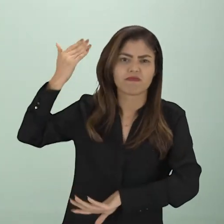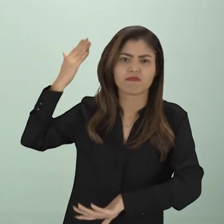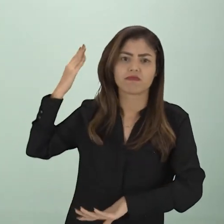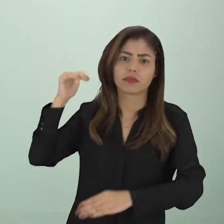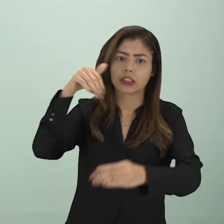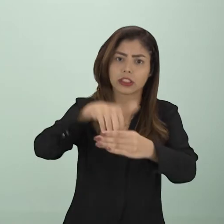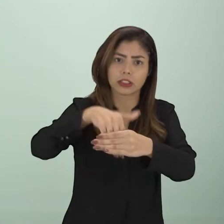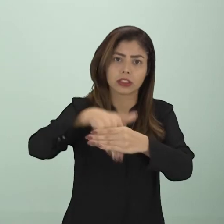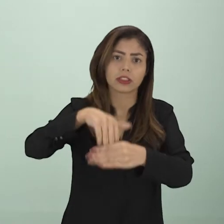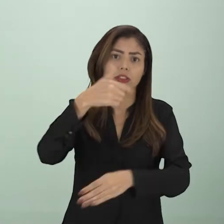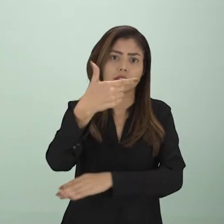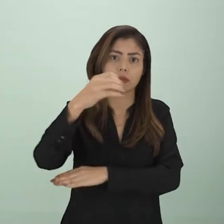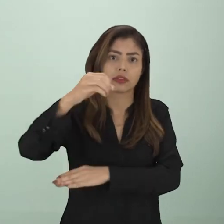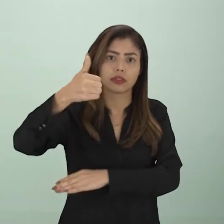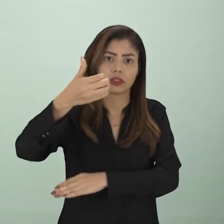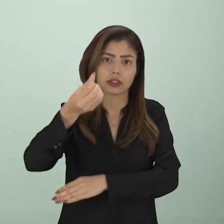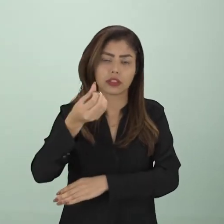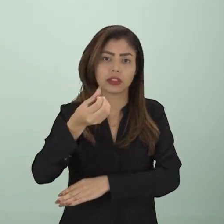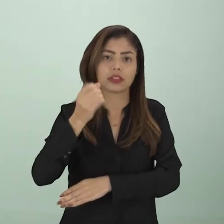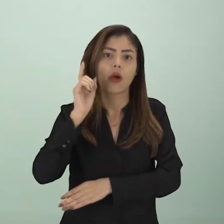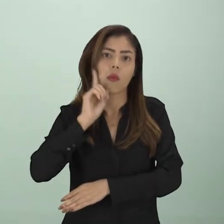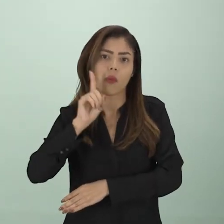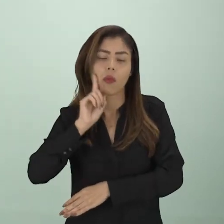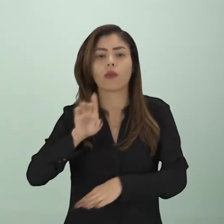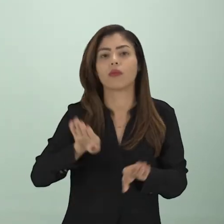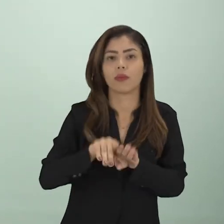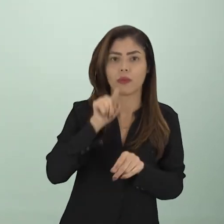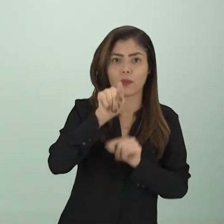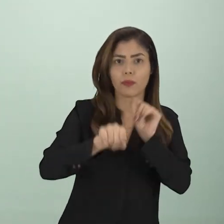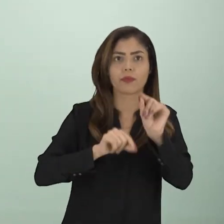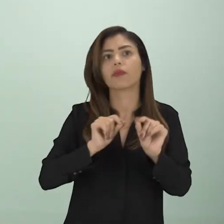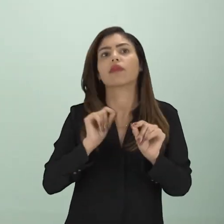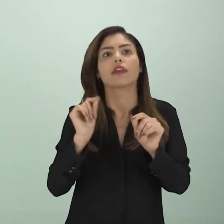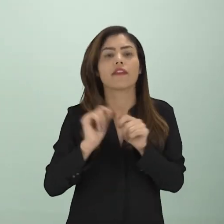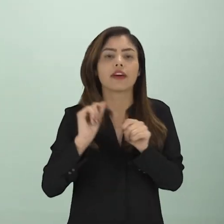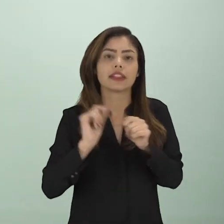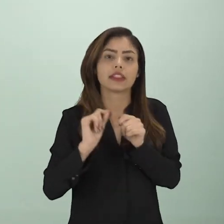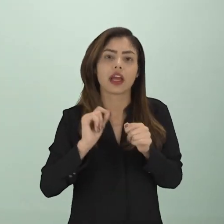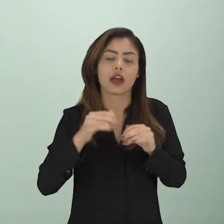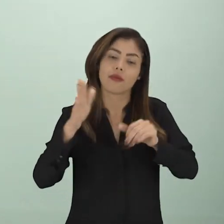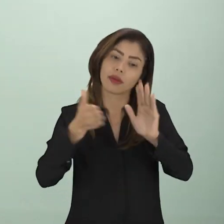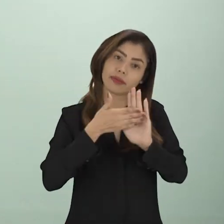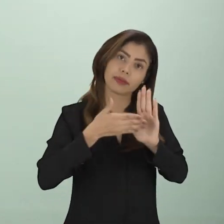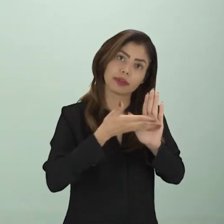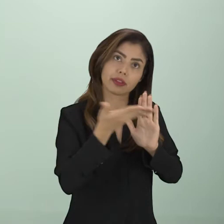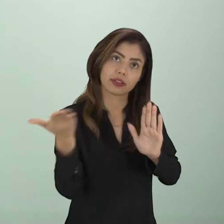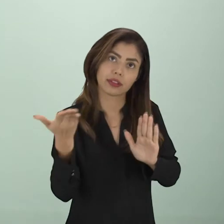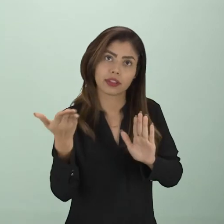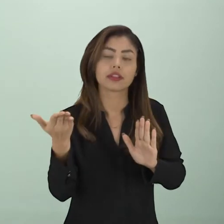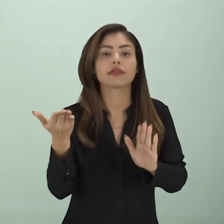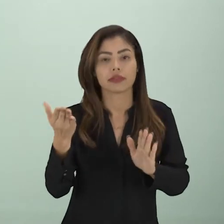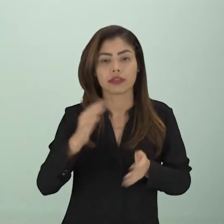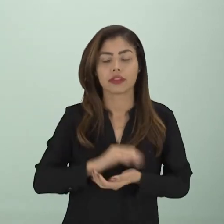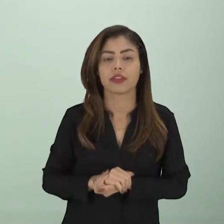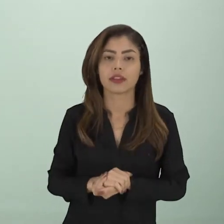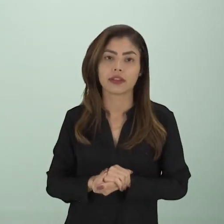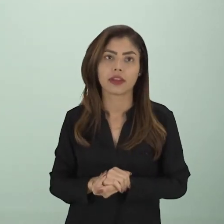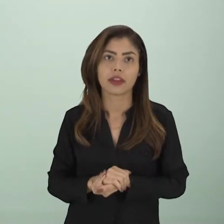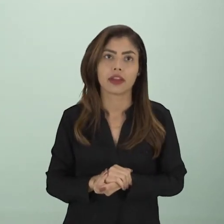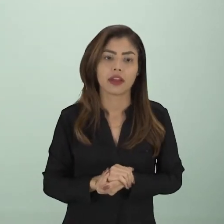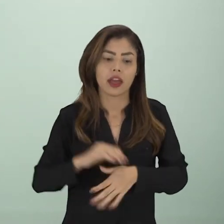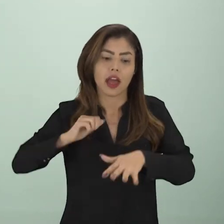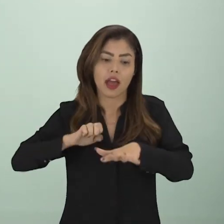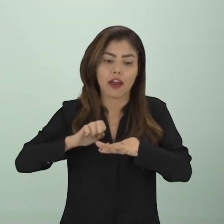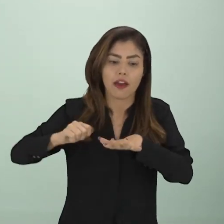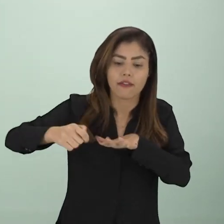eleições de 2016 dos Estados Unidos. Depois a gente vai ter uma proposta de atividade sobre fake news, mas é uma fake news